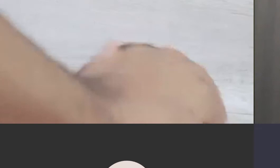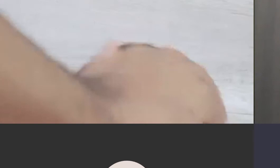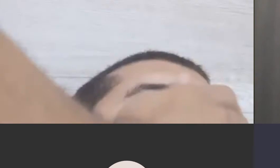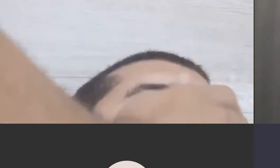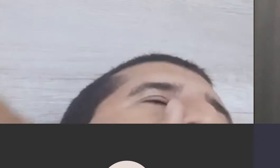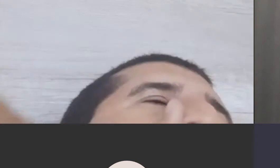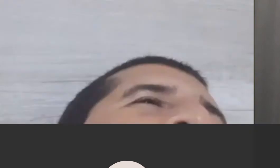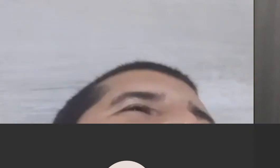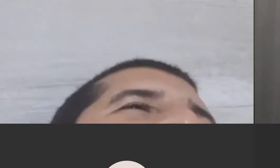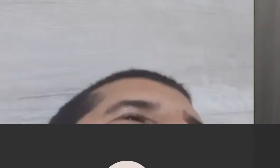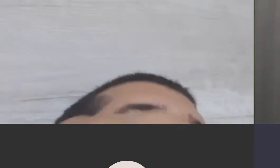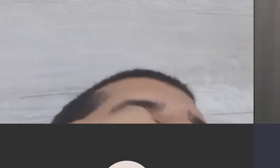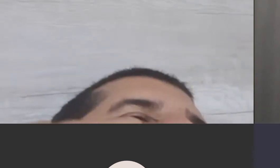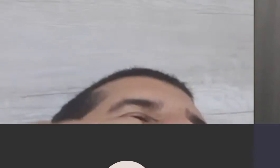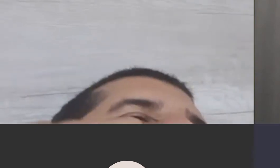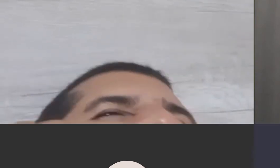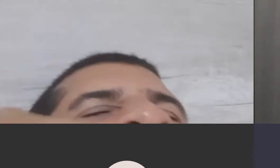ela pura.